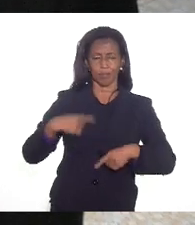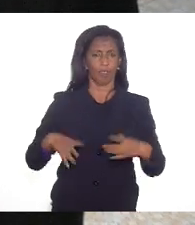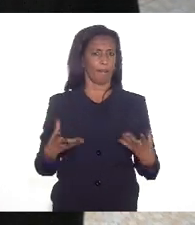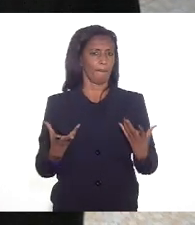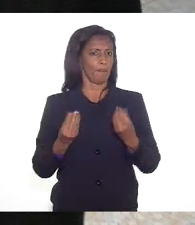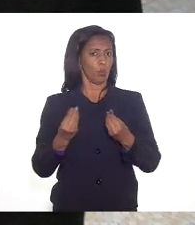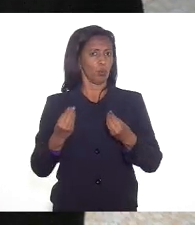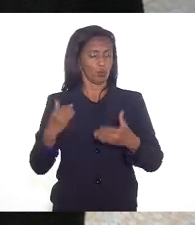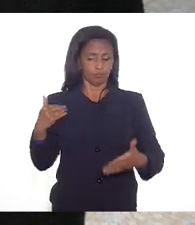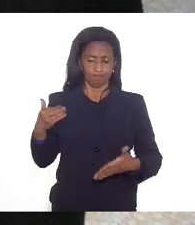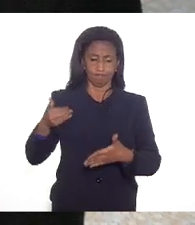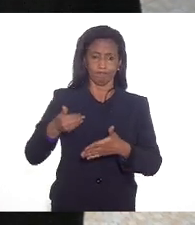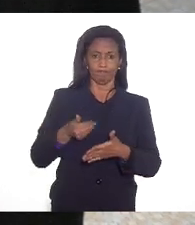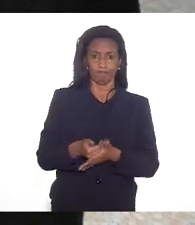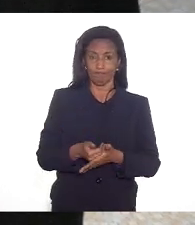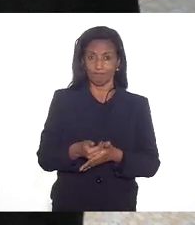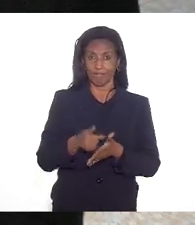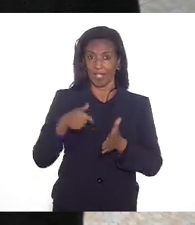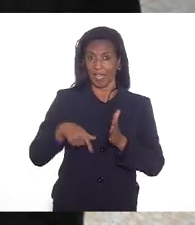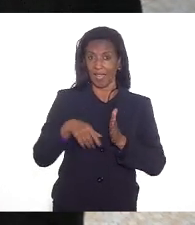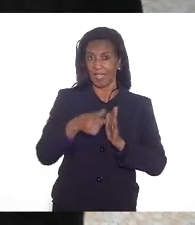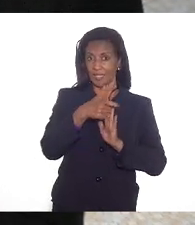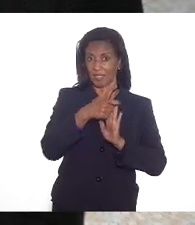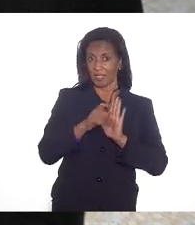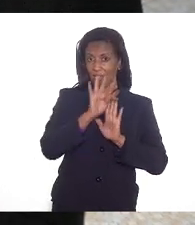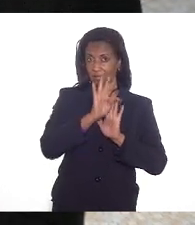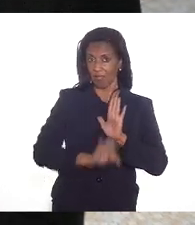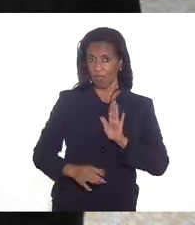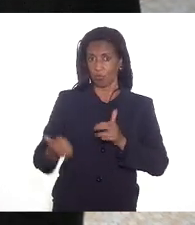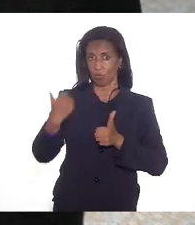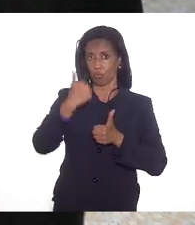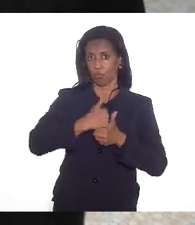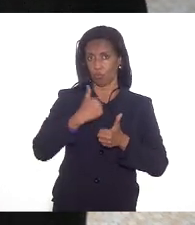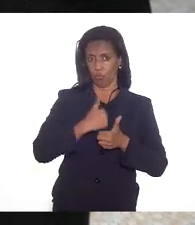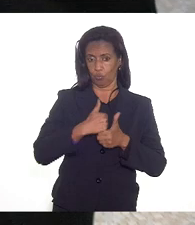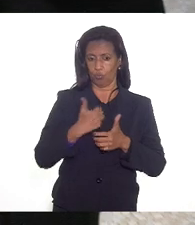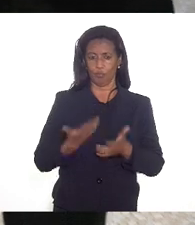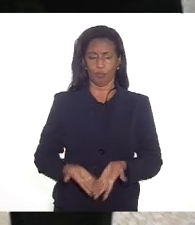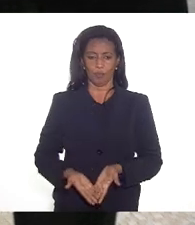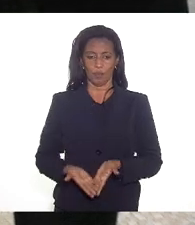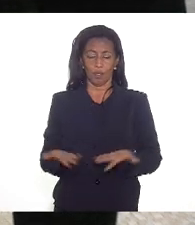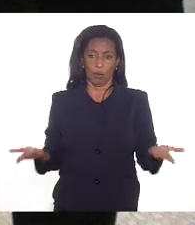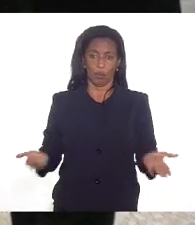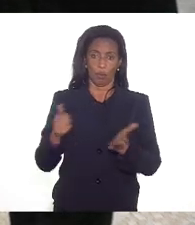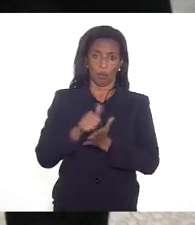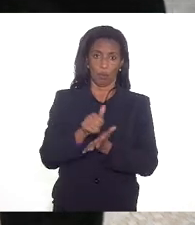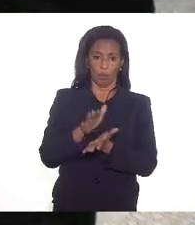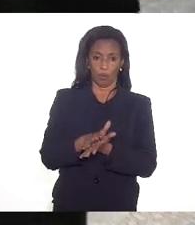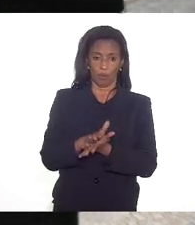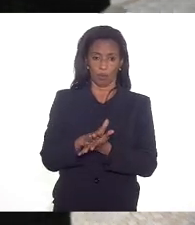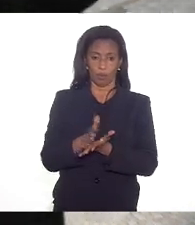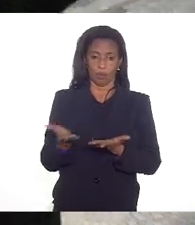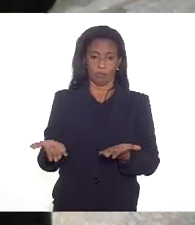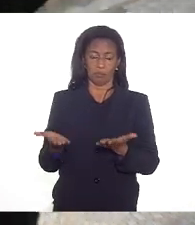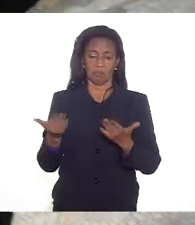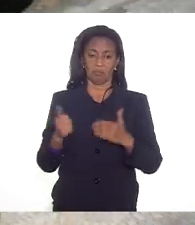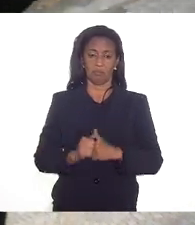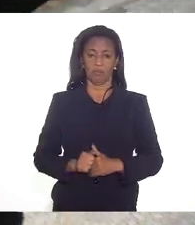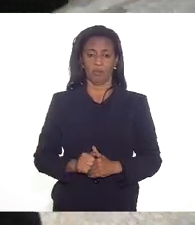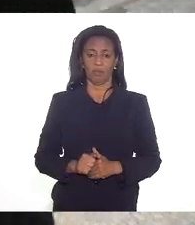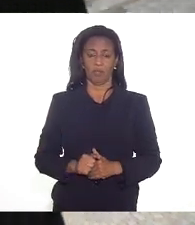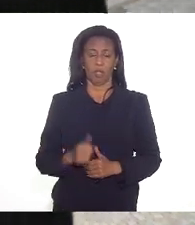para chegar aí você substitutivo então por via de consequência no mérito